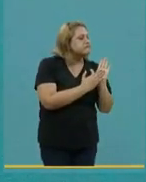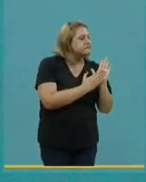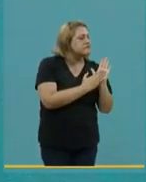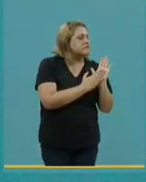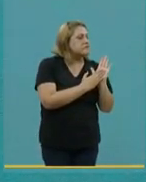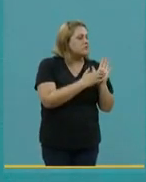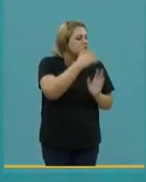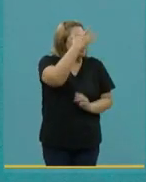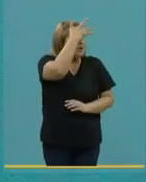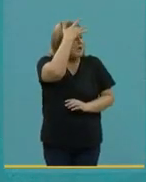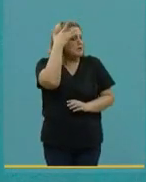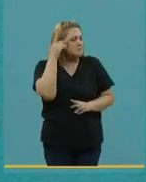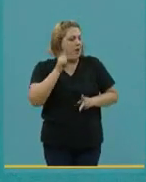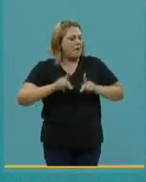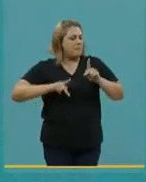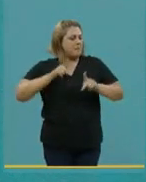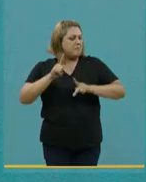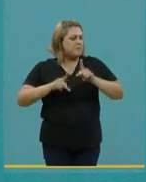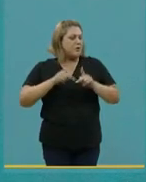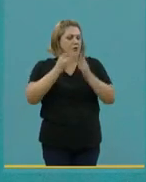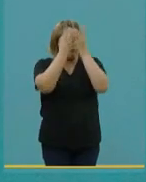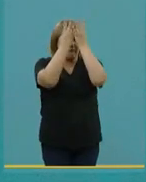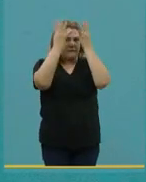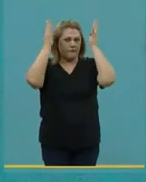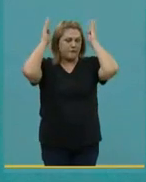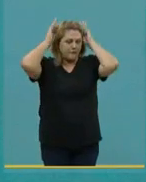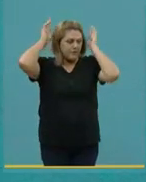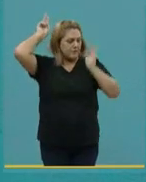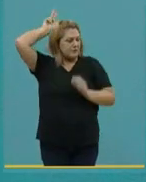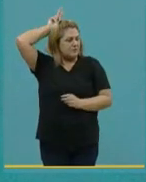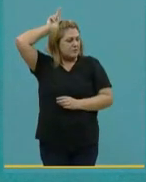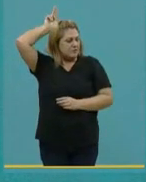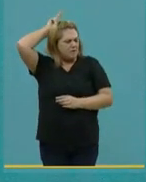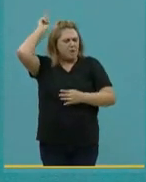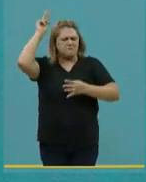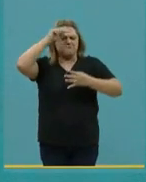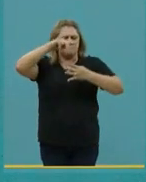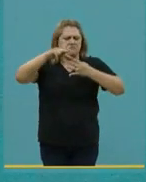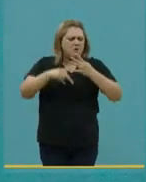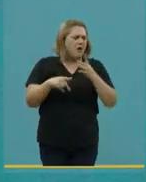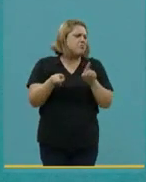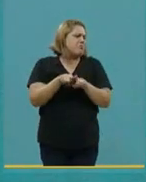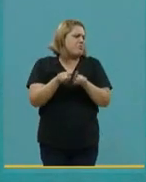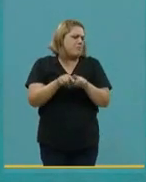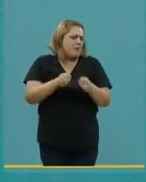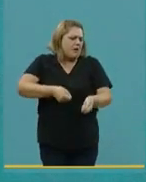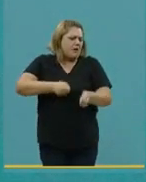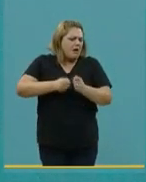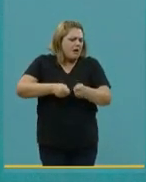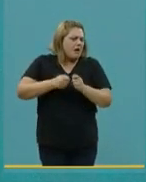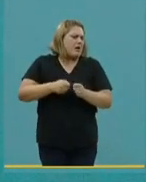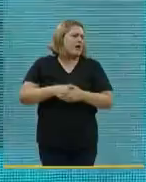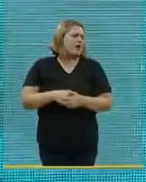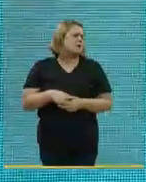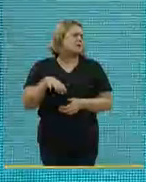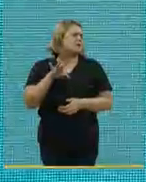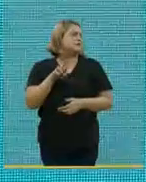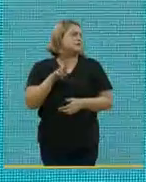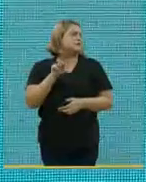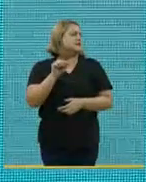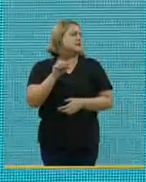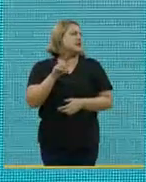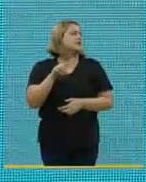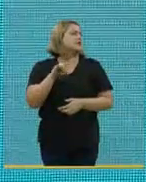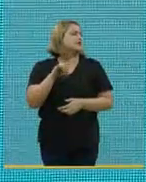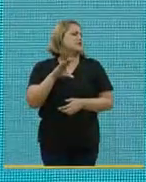tradicionais particularmente indígenas quilombolas e pescadores artesanais obrigada